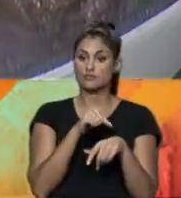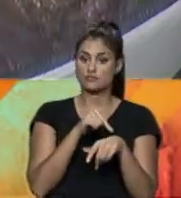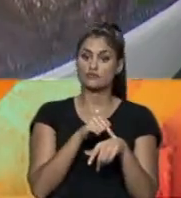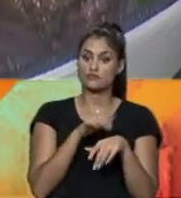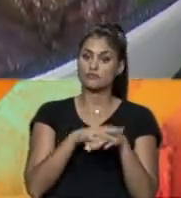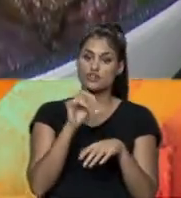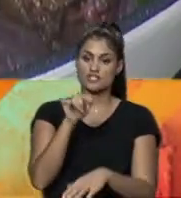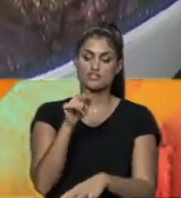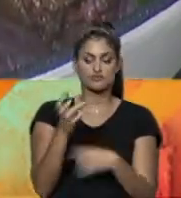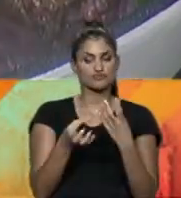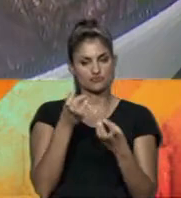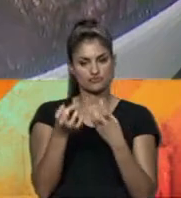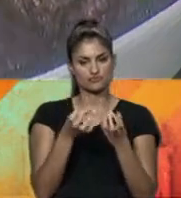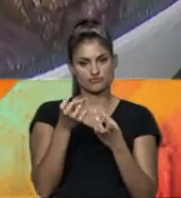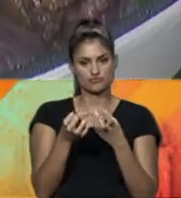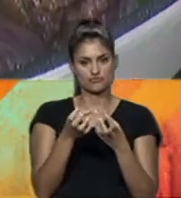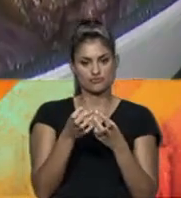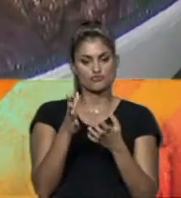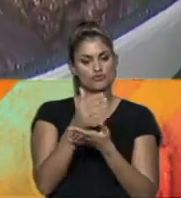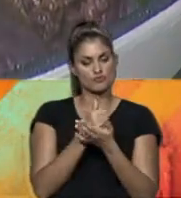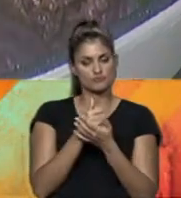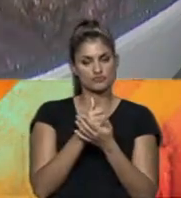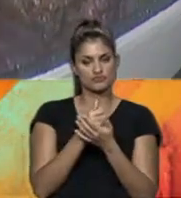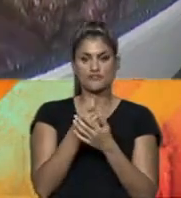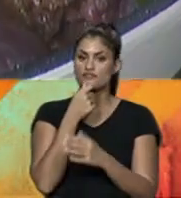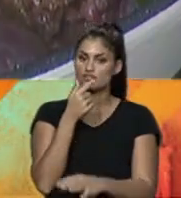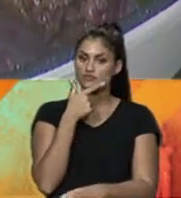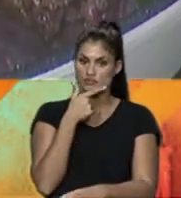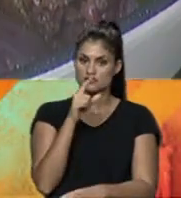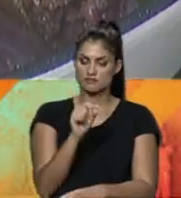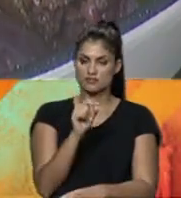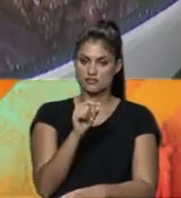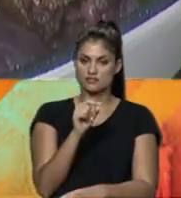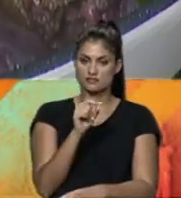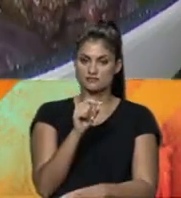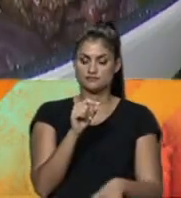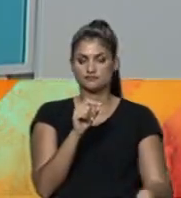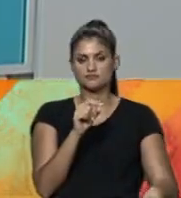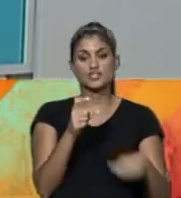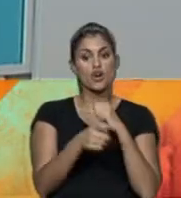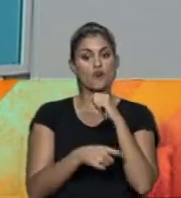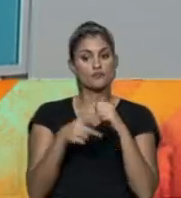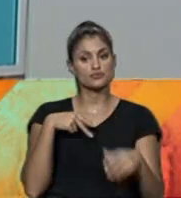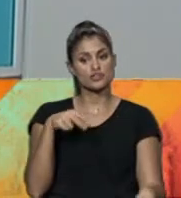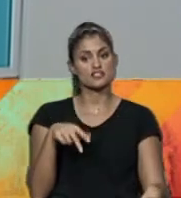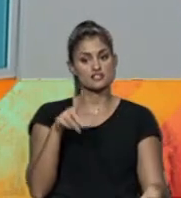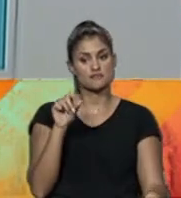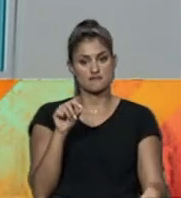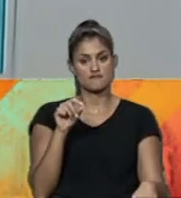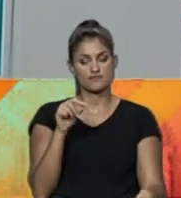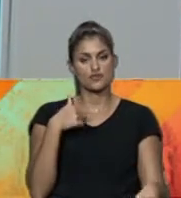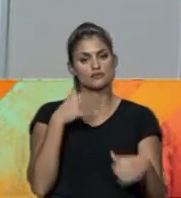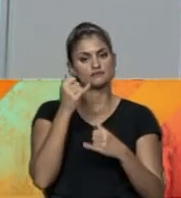por isso eu estou a cozinhar. Quero os legumes, nossa feijoada transmontana leva a nossa couve, não é? A nossa couve portuguesa. Aqui eu